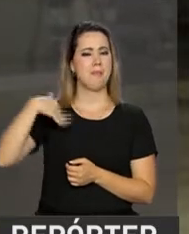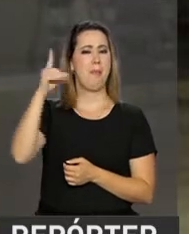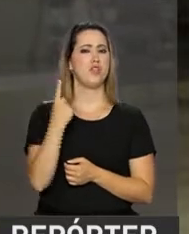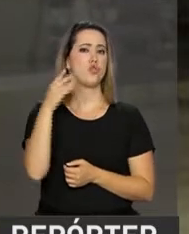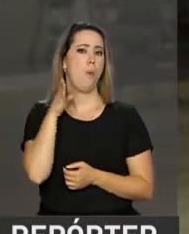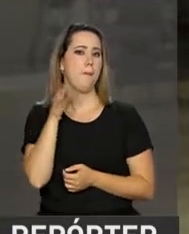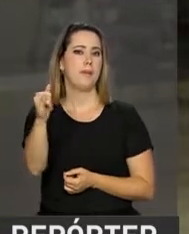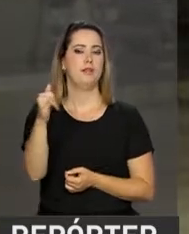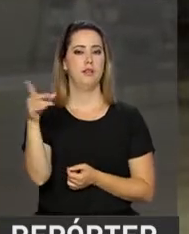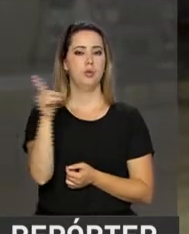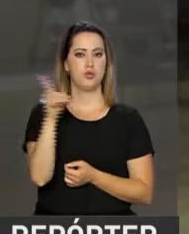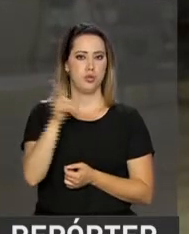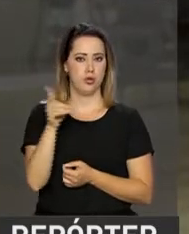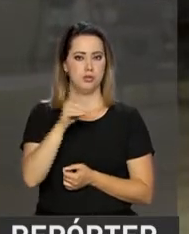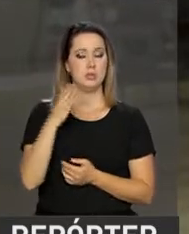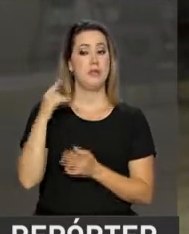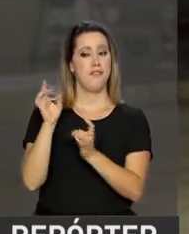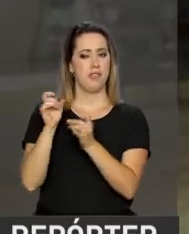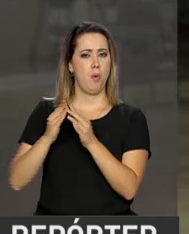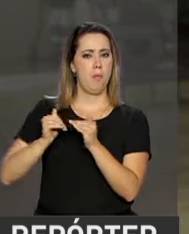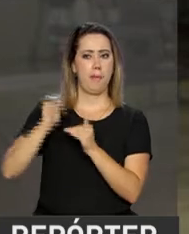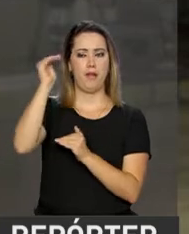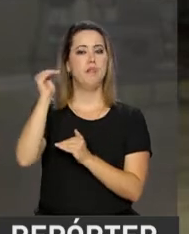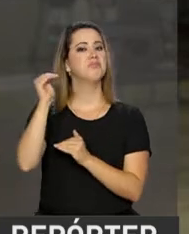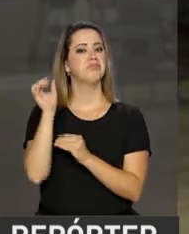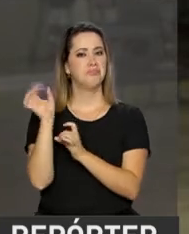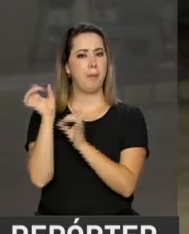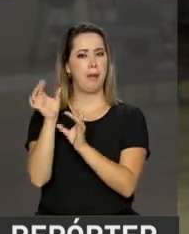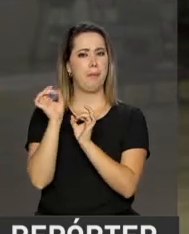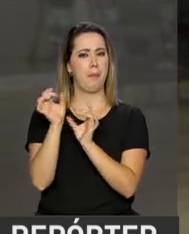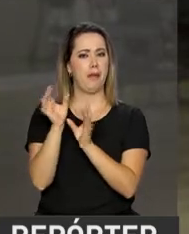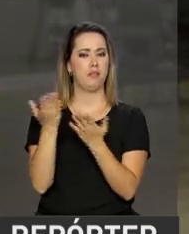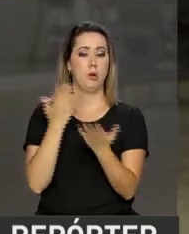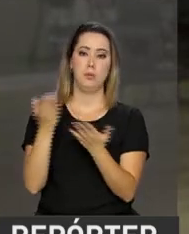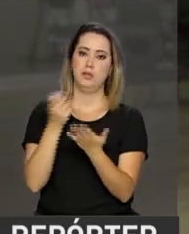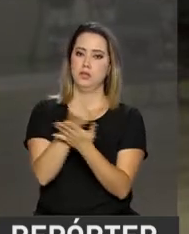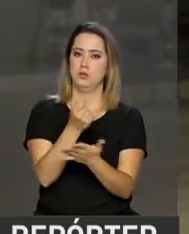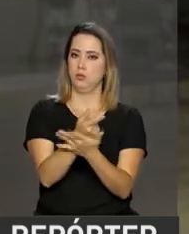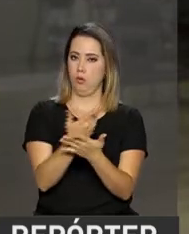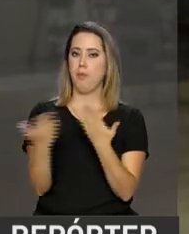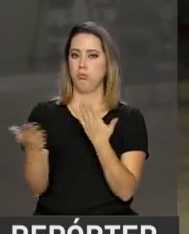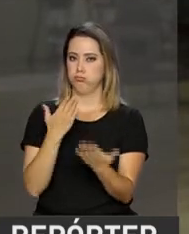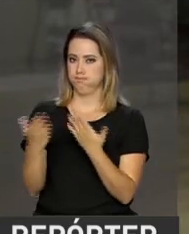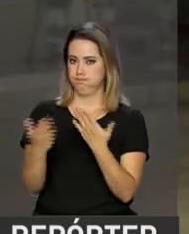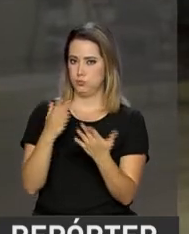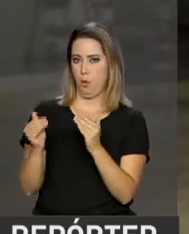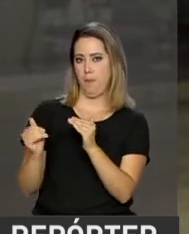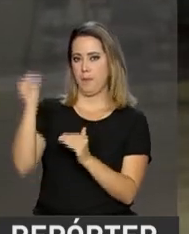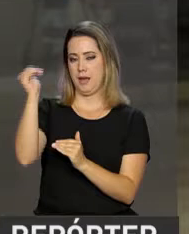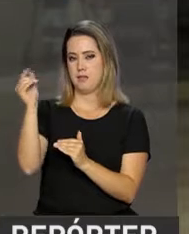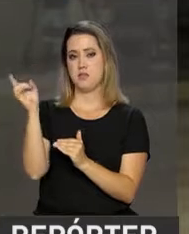o brasil mais vendeu do que comprou bens mercadorias e serviços do exterior nessa terceira